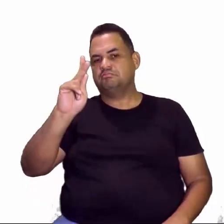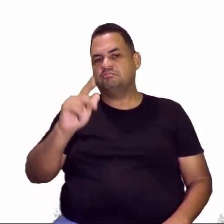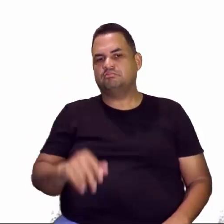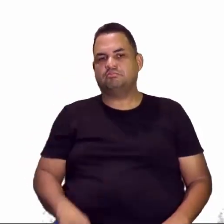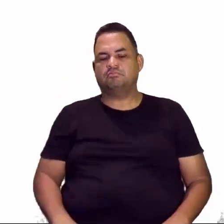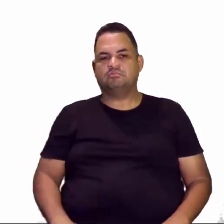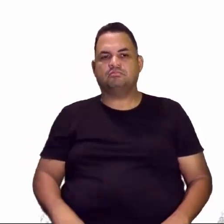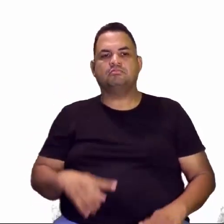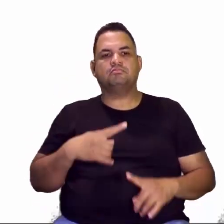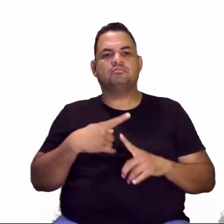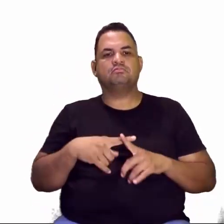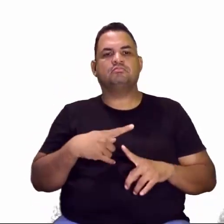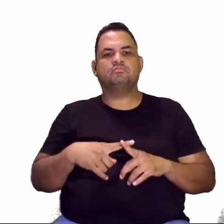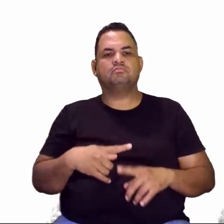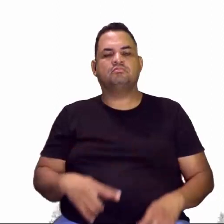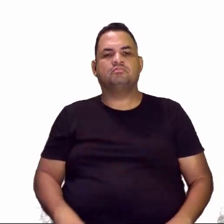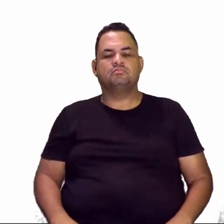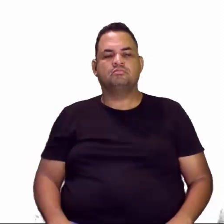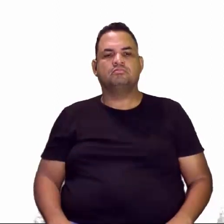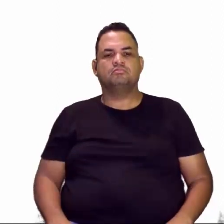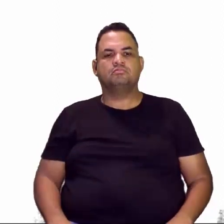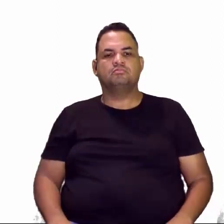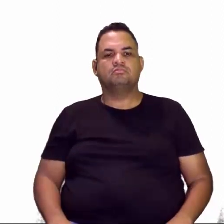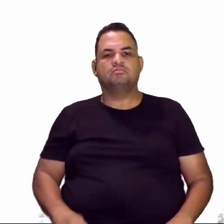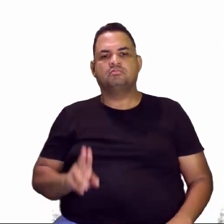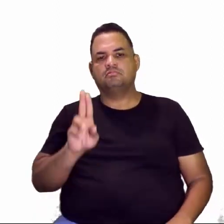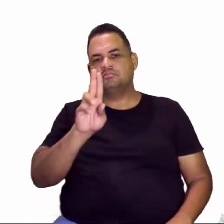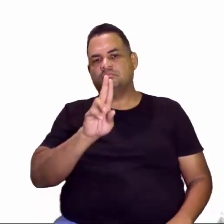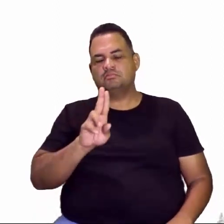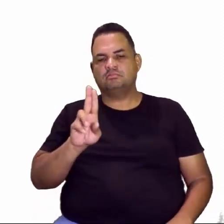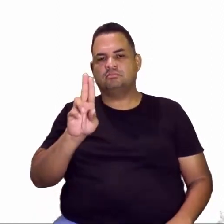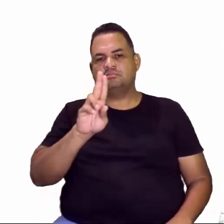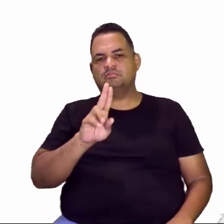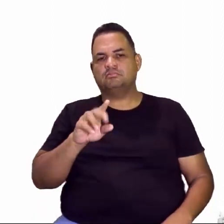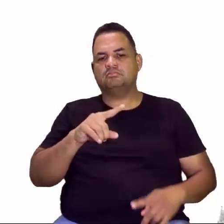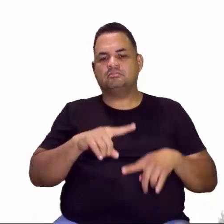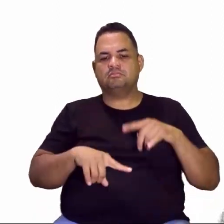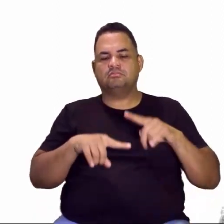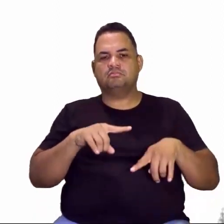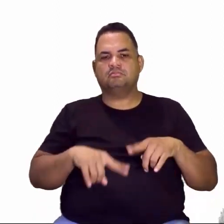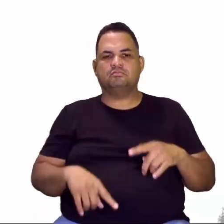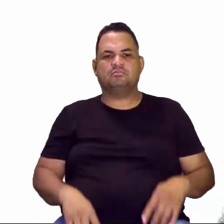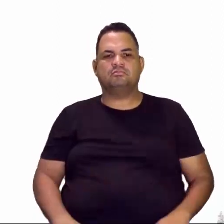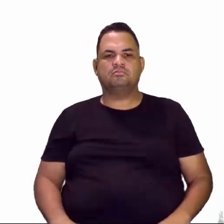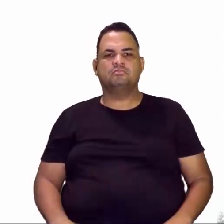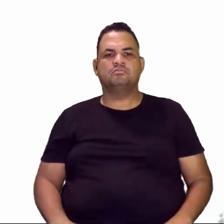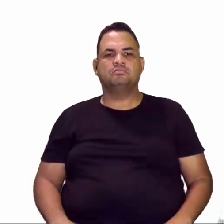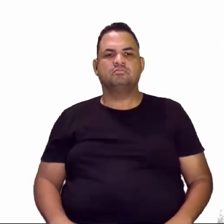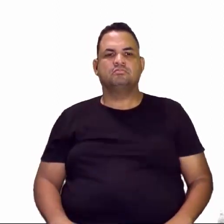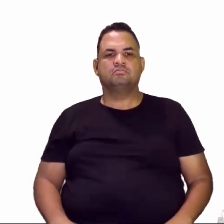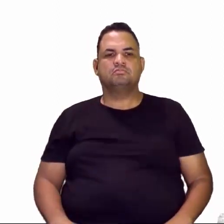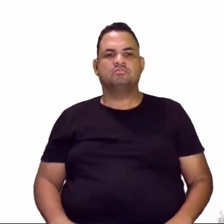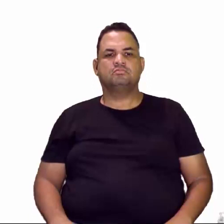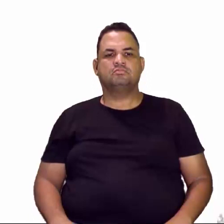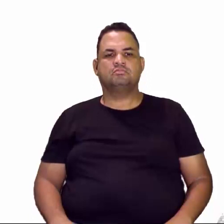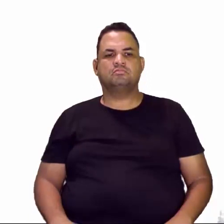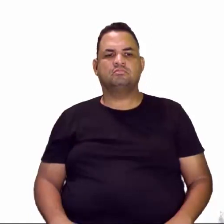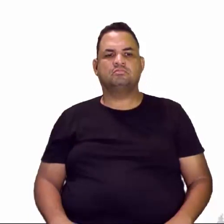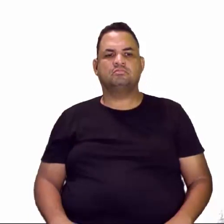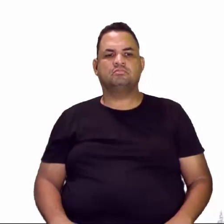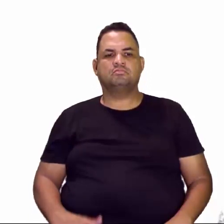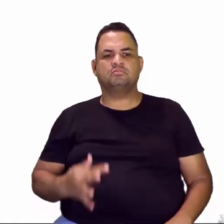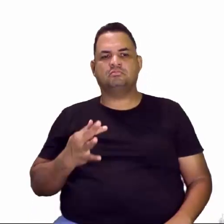Potássio. Por que potássio? Porque é o nome do nosso elemento aqui. Aqui nós temos o fosfato